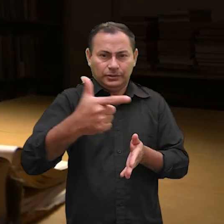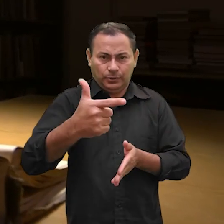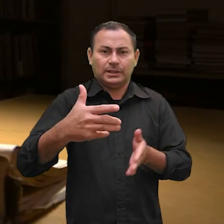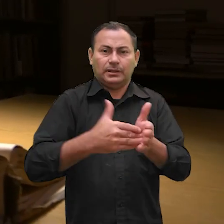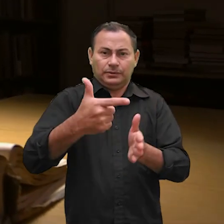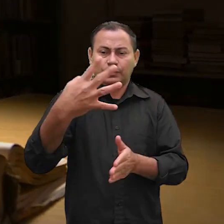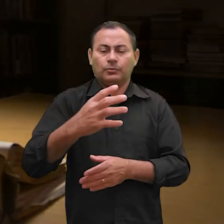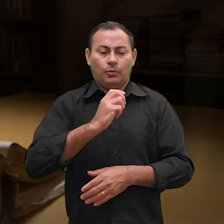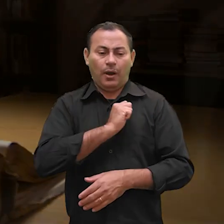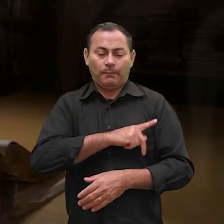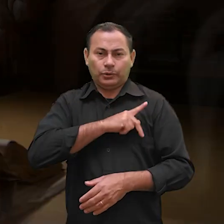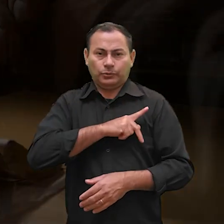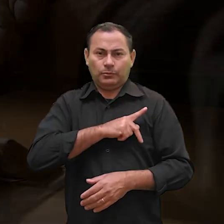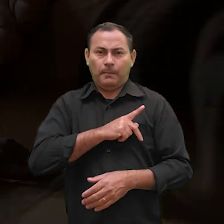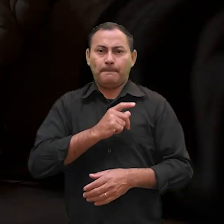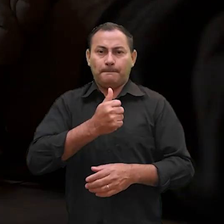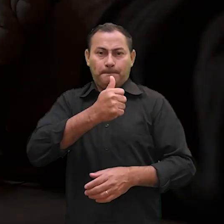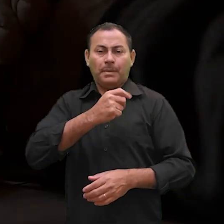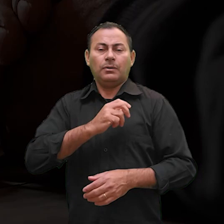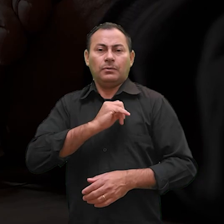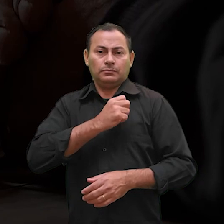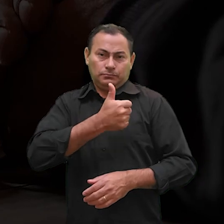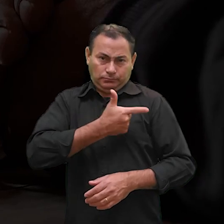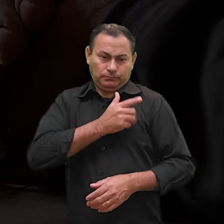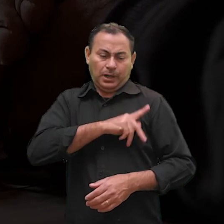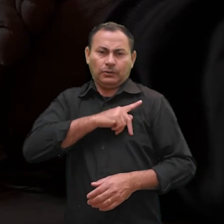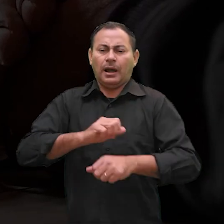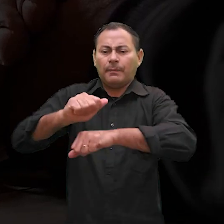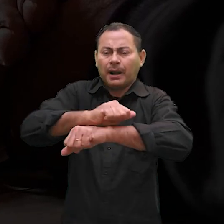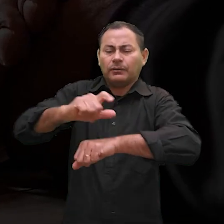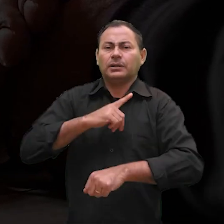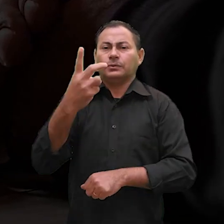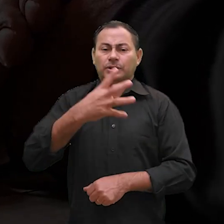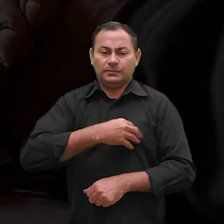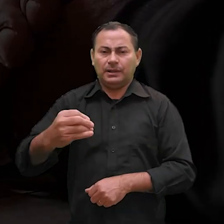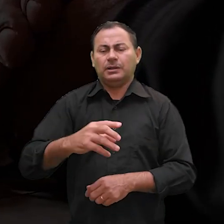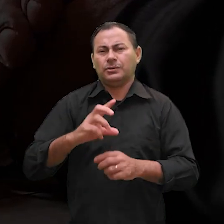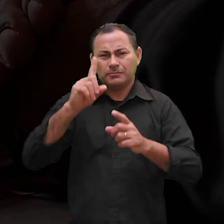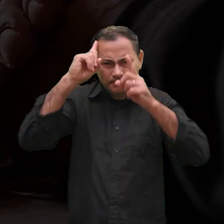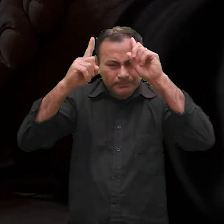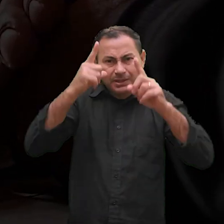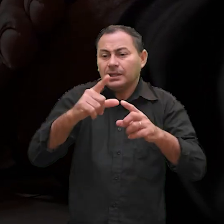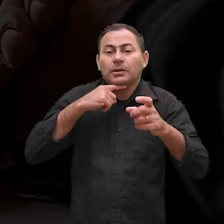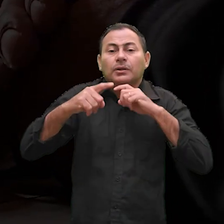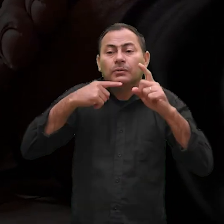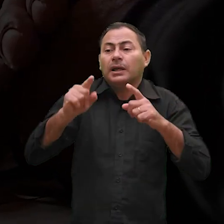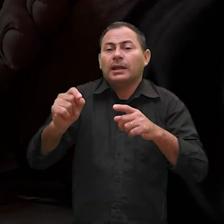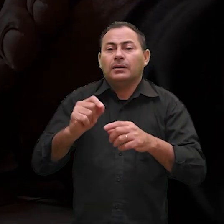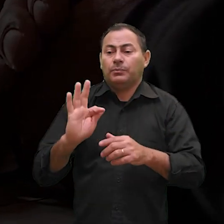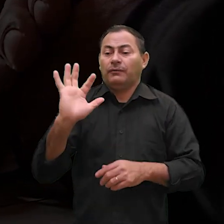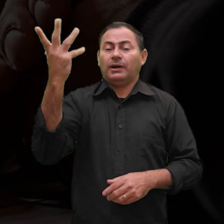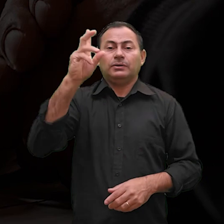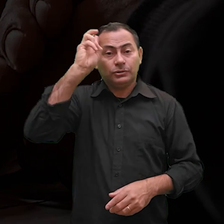a 24, o apóstolo Paulo diz: Abraão teve 2 filhos. Essas coisas são alegóricas. Ninguém tem dúvidas